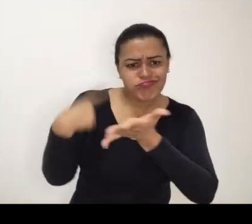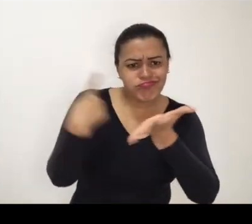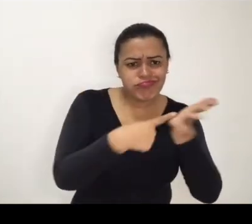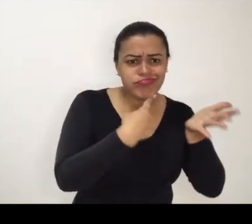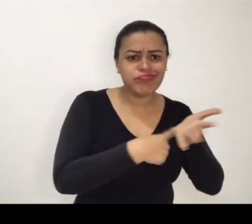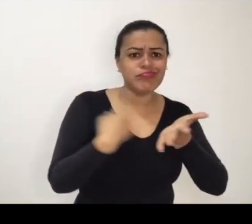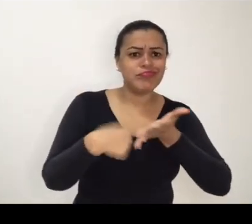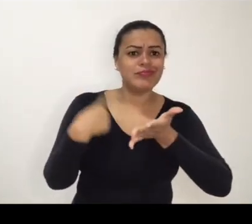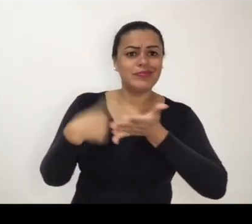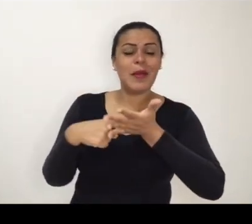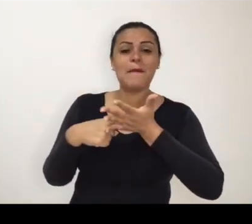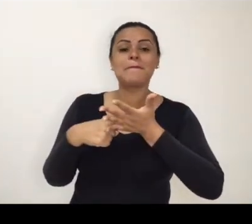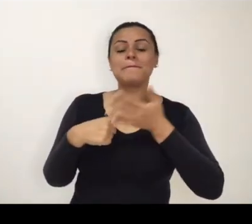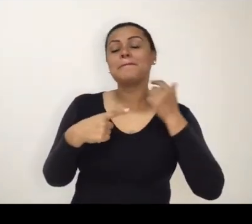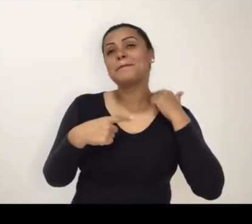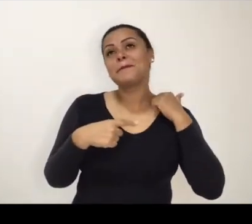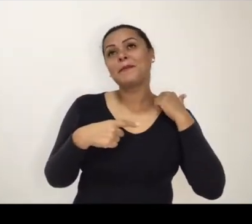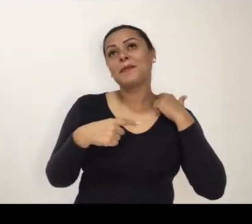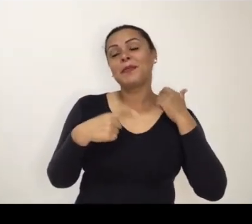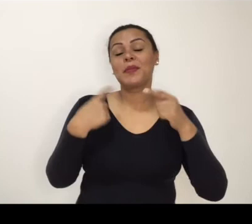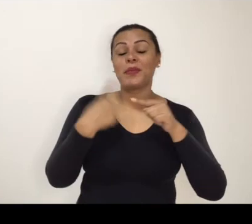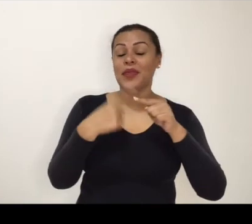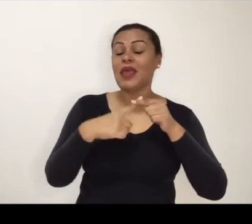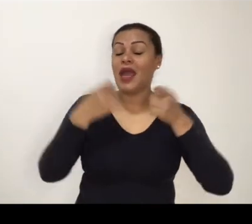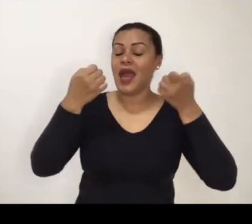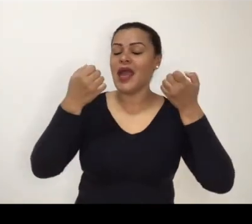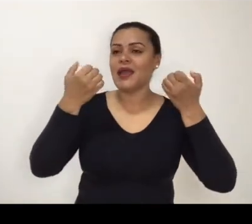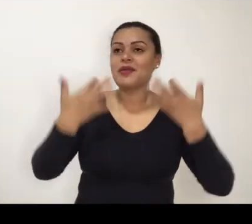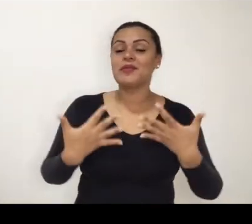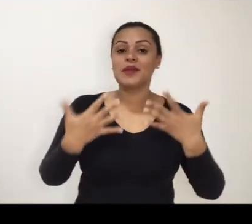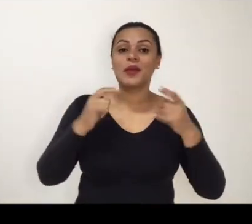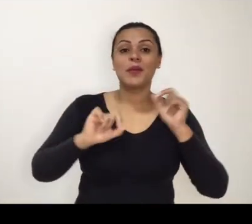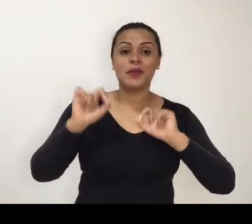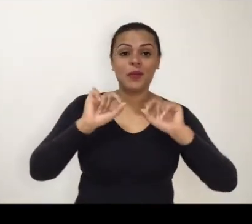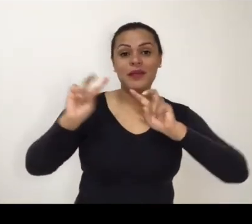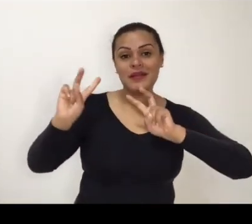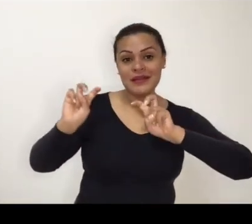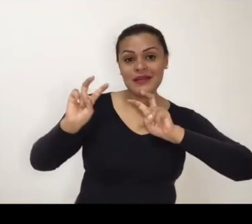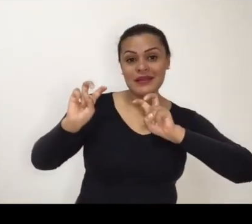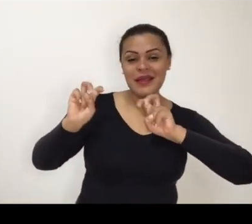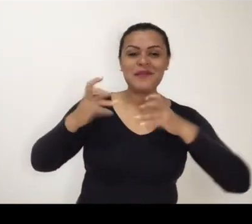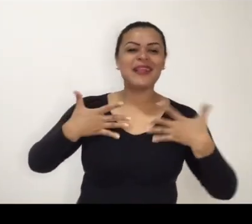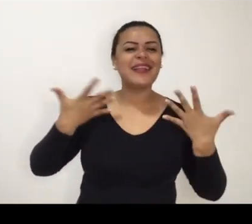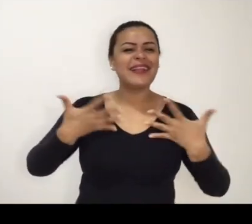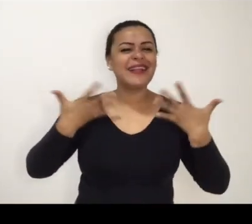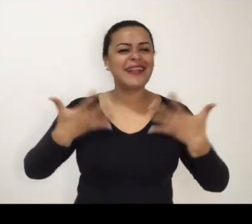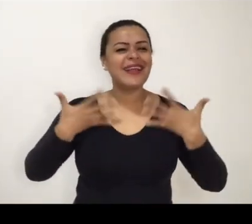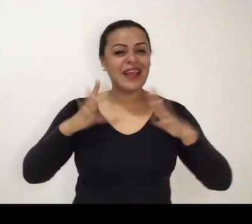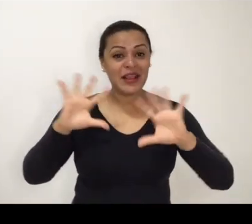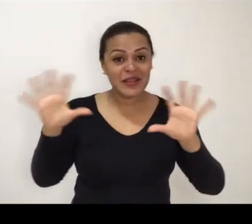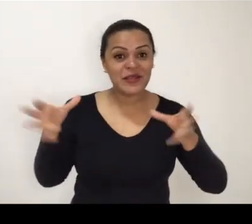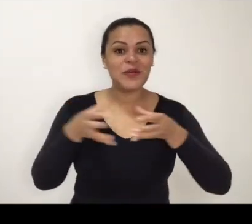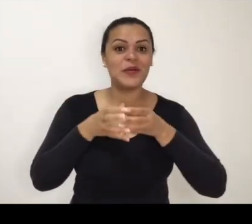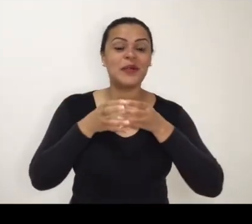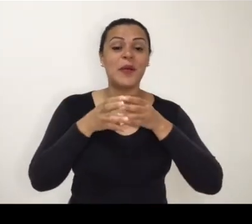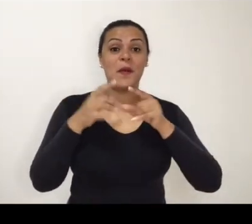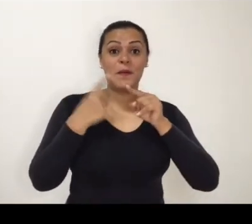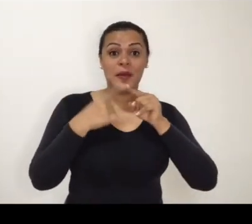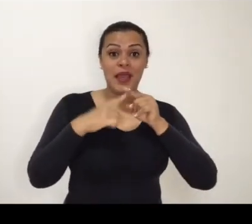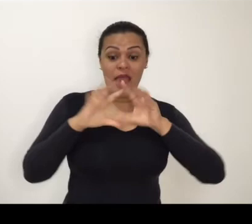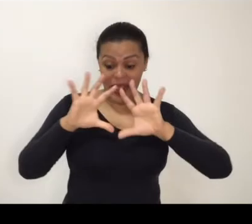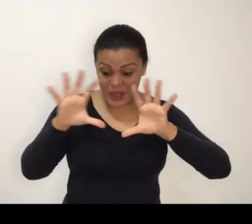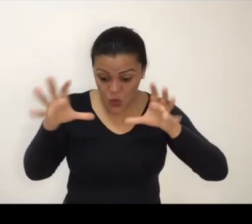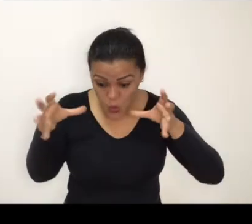já começo falando um pouco dessa alegria de compor esse coletivo, porque para mim o coletivo é um lugar de